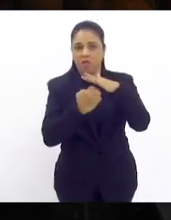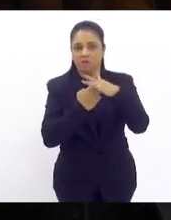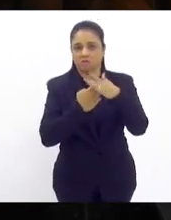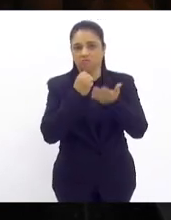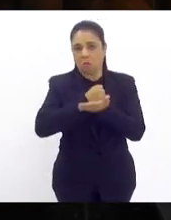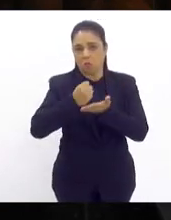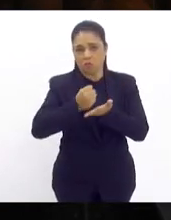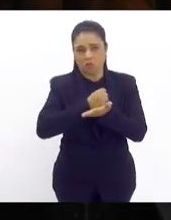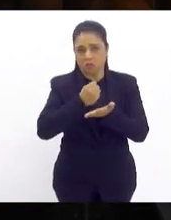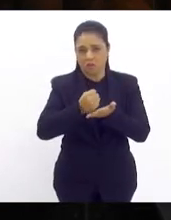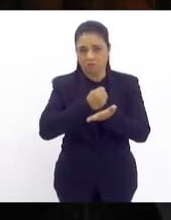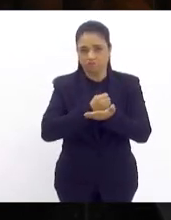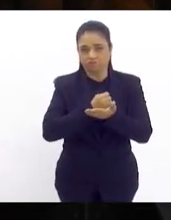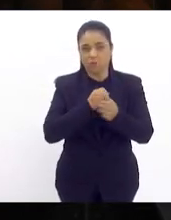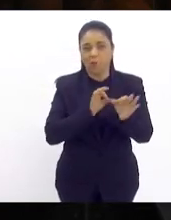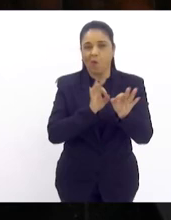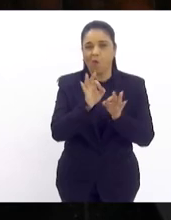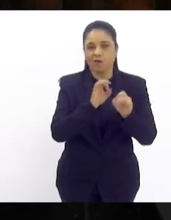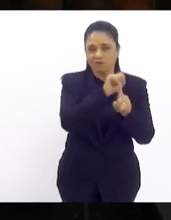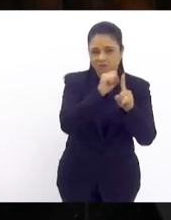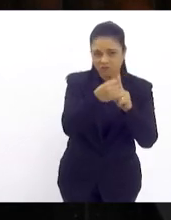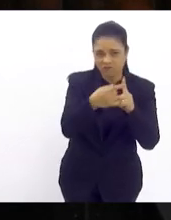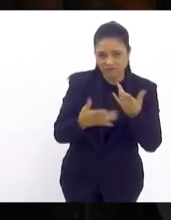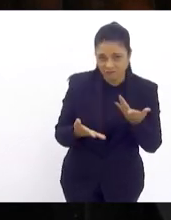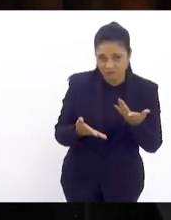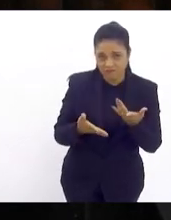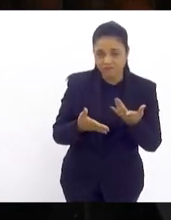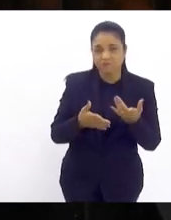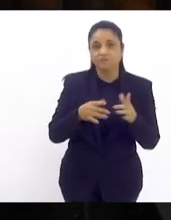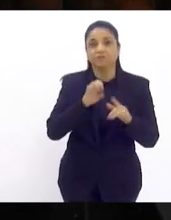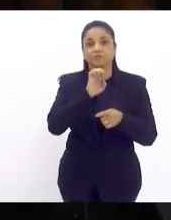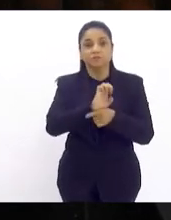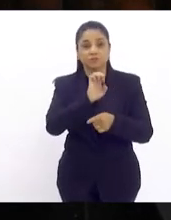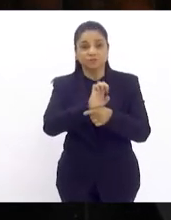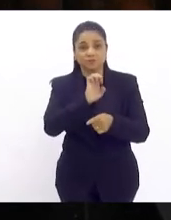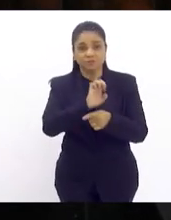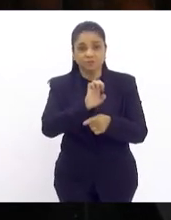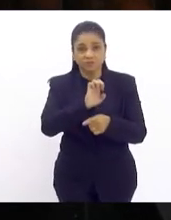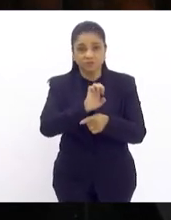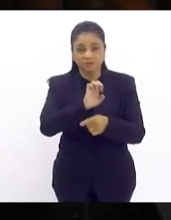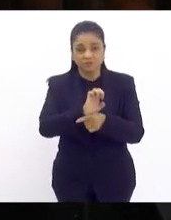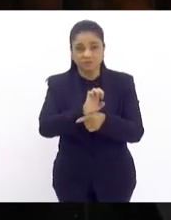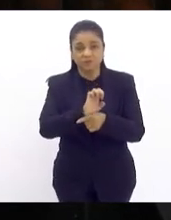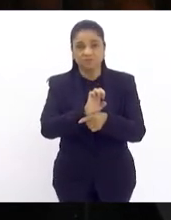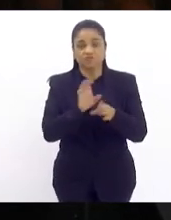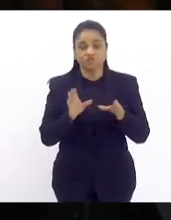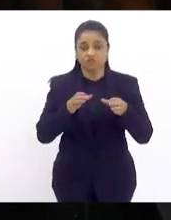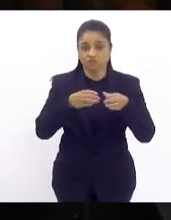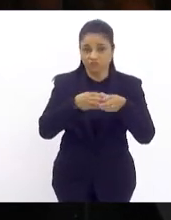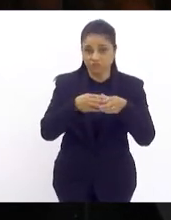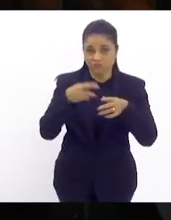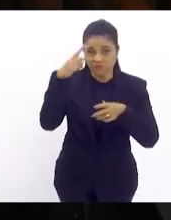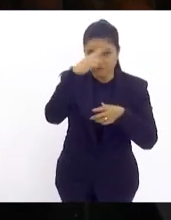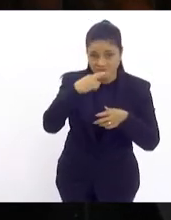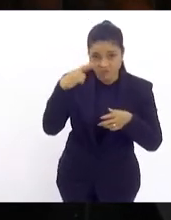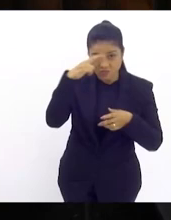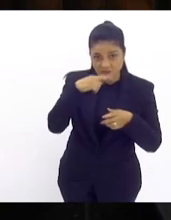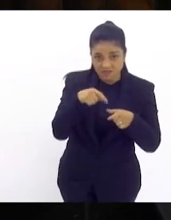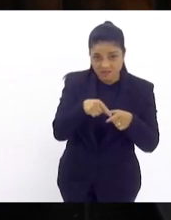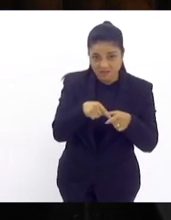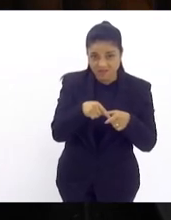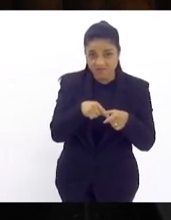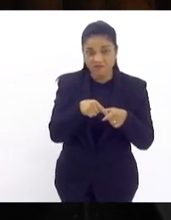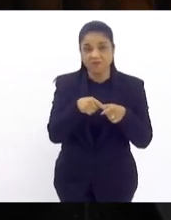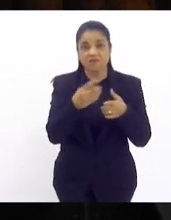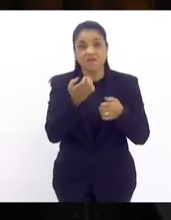de organizações sociais mas o estado que esse triunvirato imagina eles